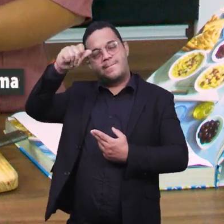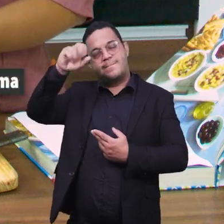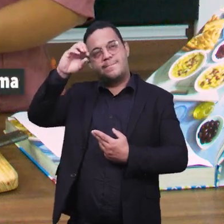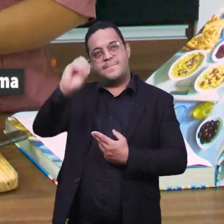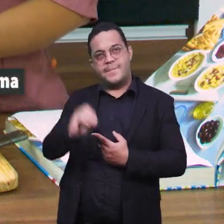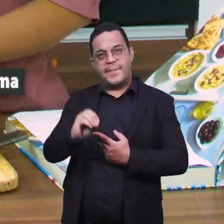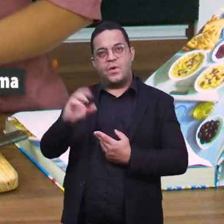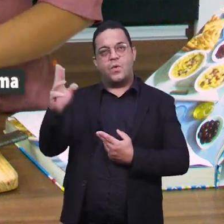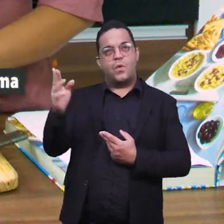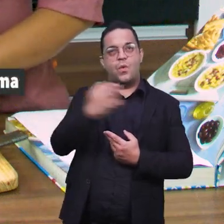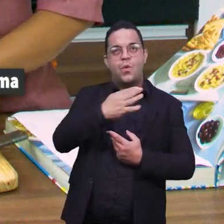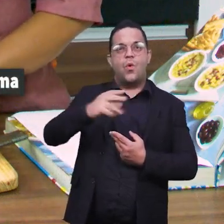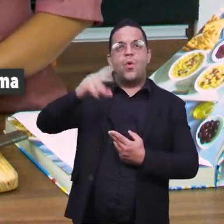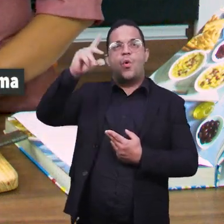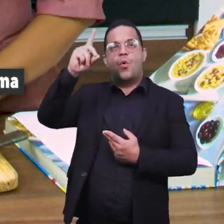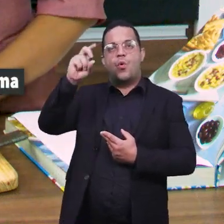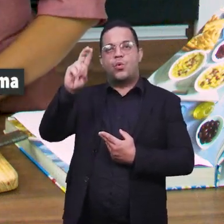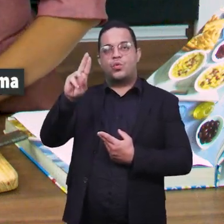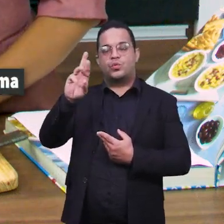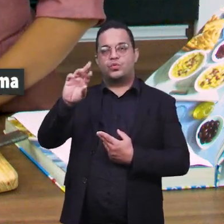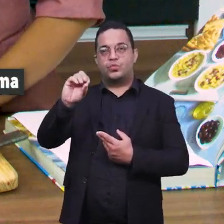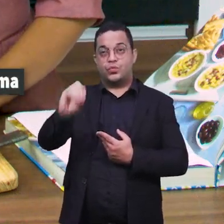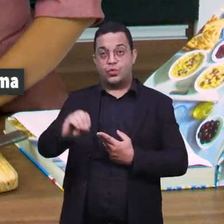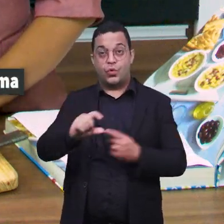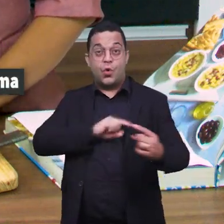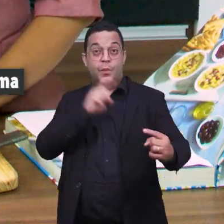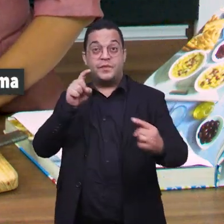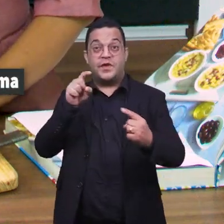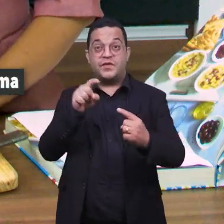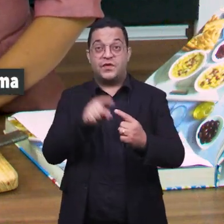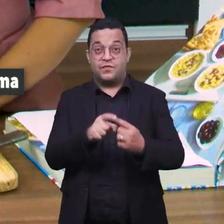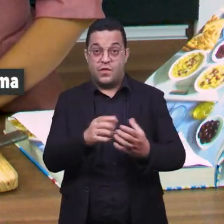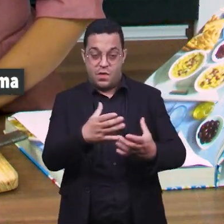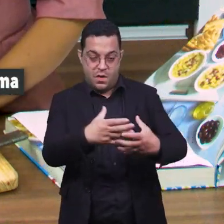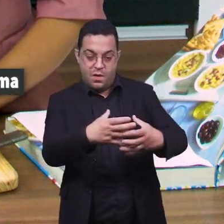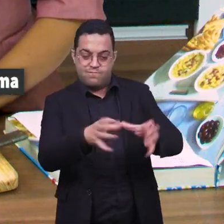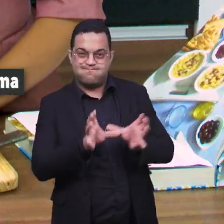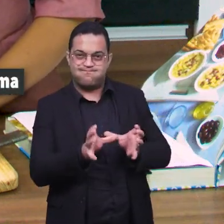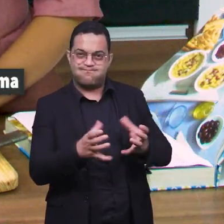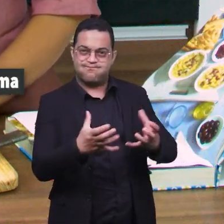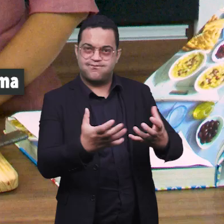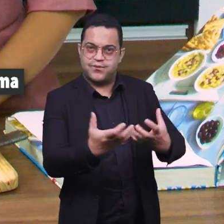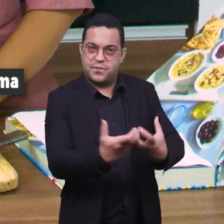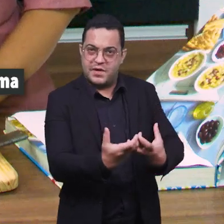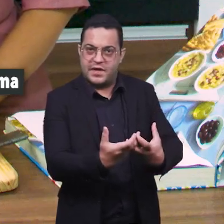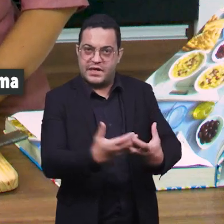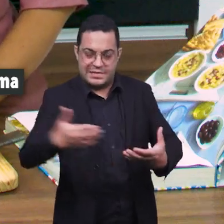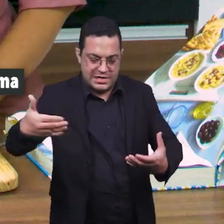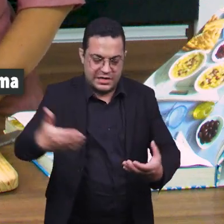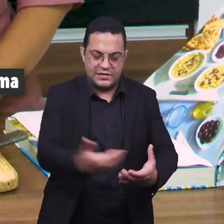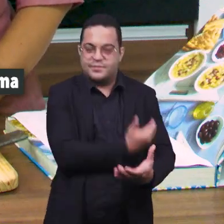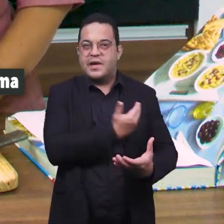tá? Mas ter uma escumadeira e uma colher grande que serve até para levar à mesa, para servir, isso aí é